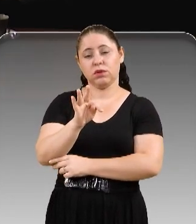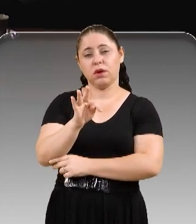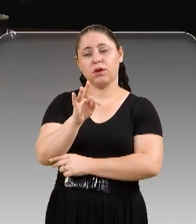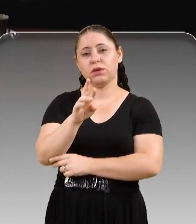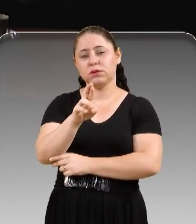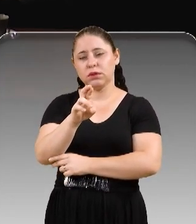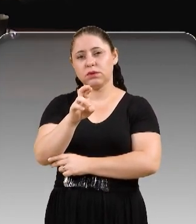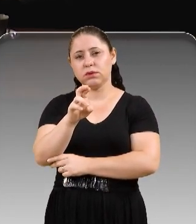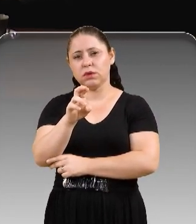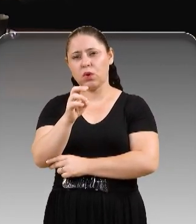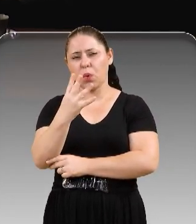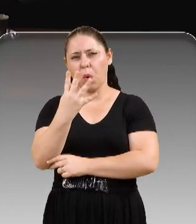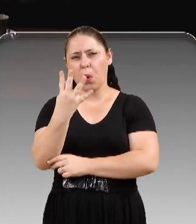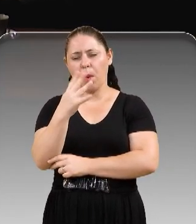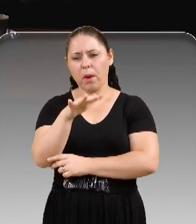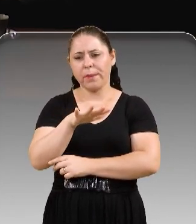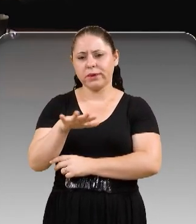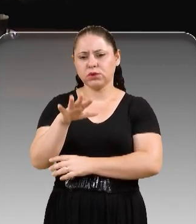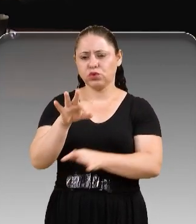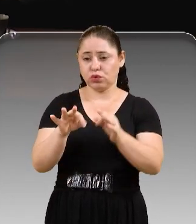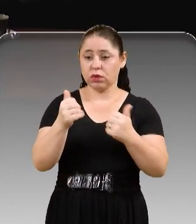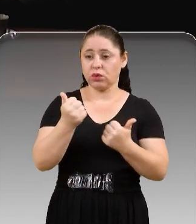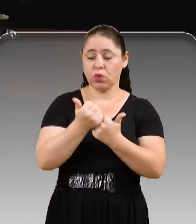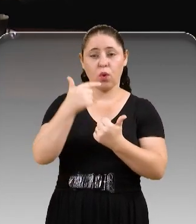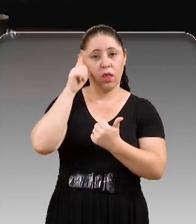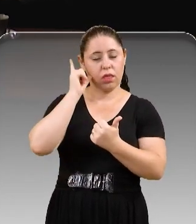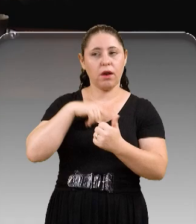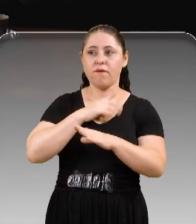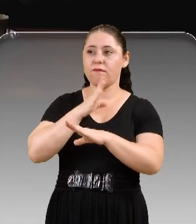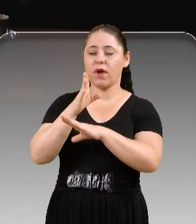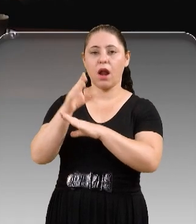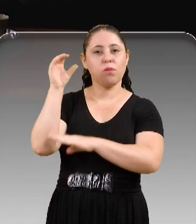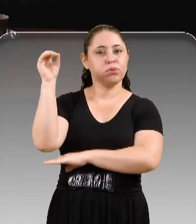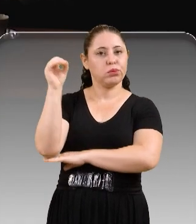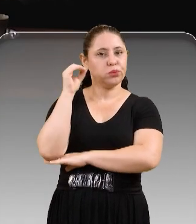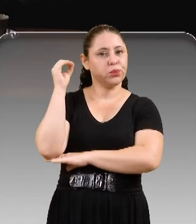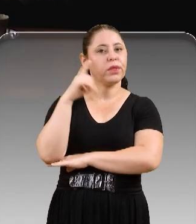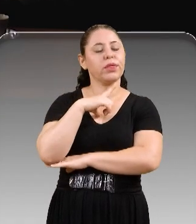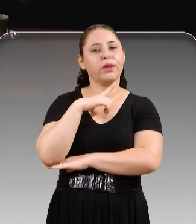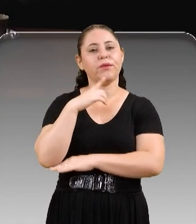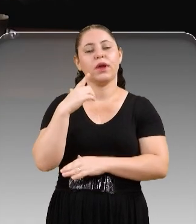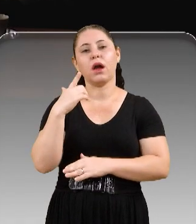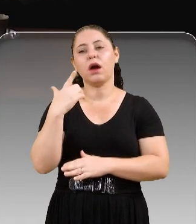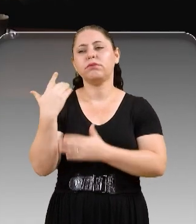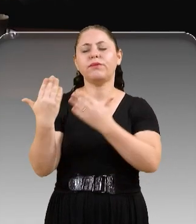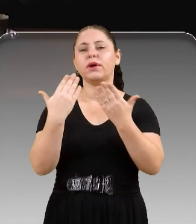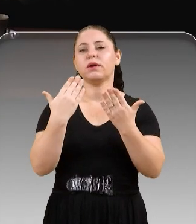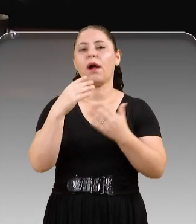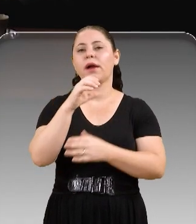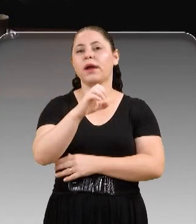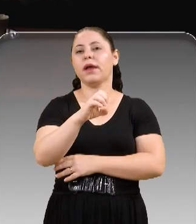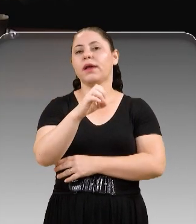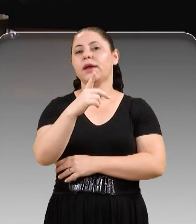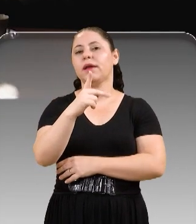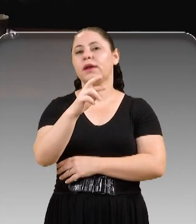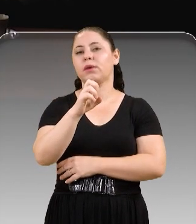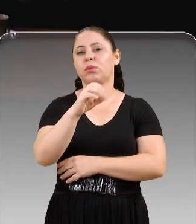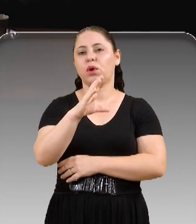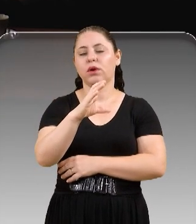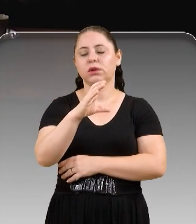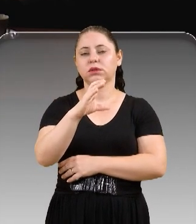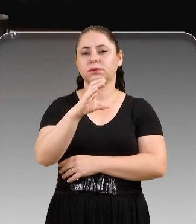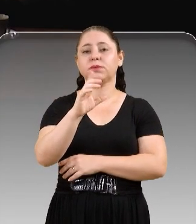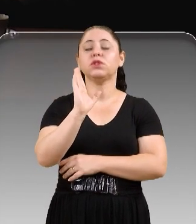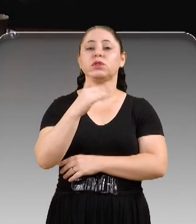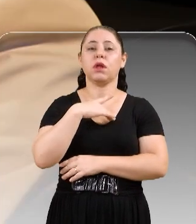Regional Federal da 4ª Região, até meus juízes auxiliares estiveram até ontem lá no Rio Grande do Sul, E esse sistema se chama EPROC, que